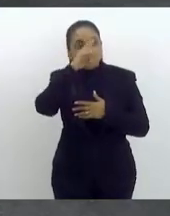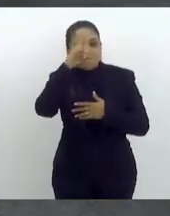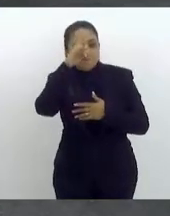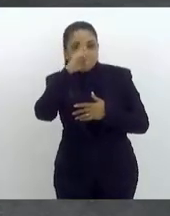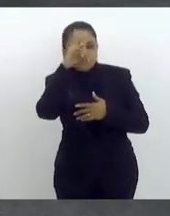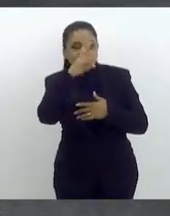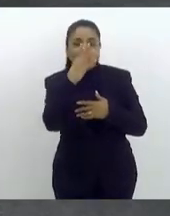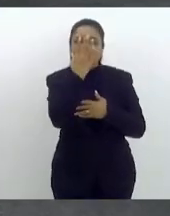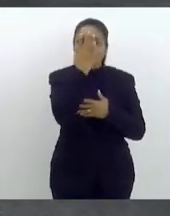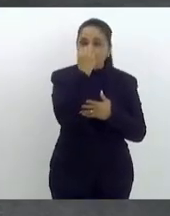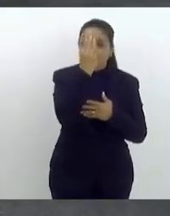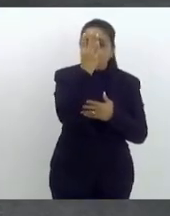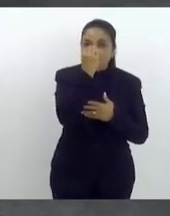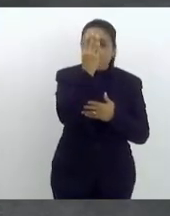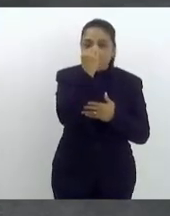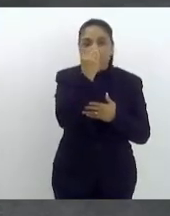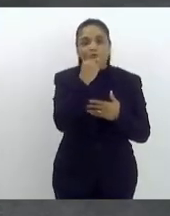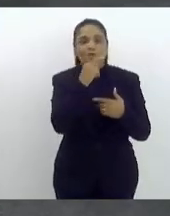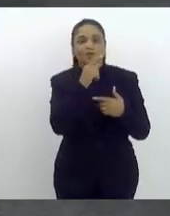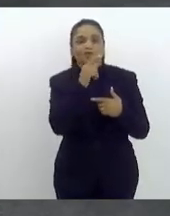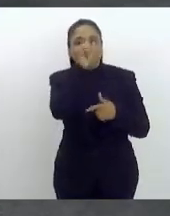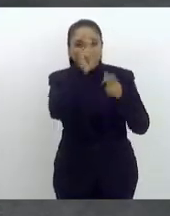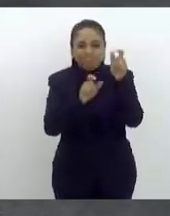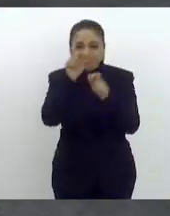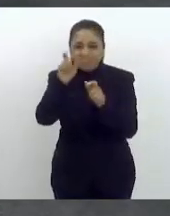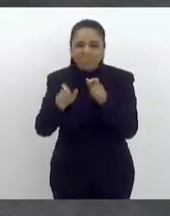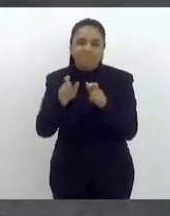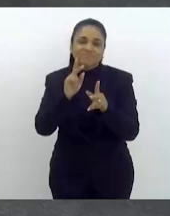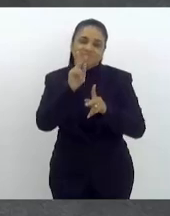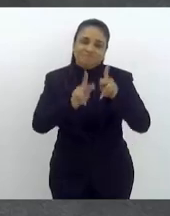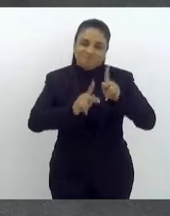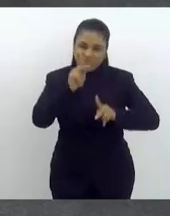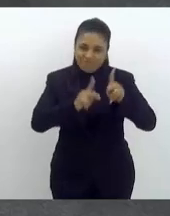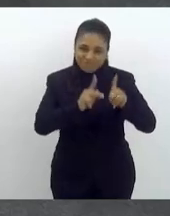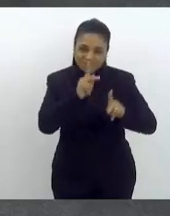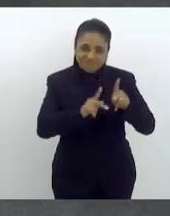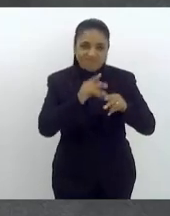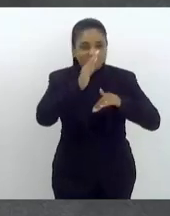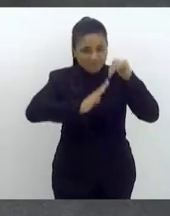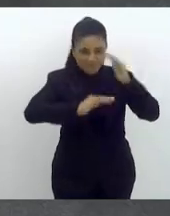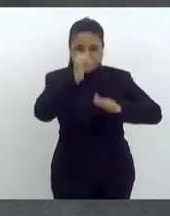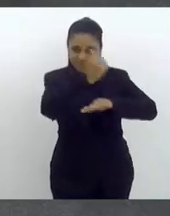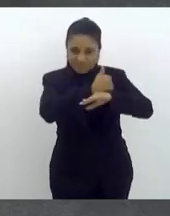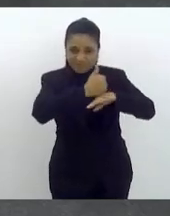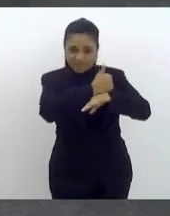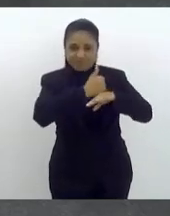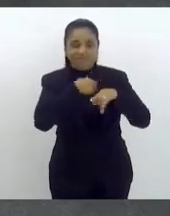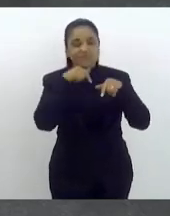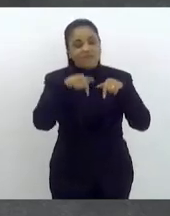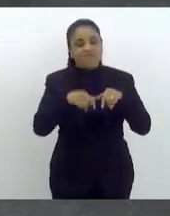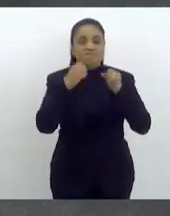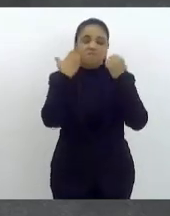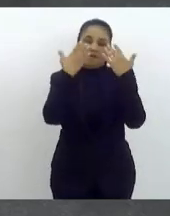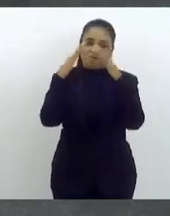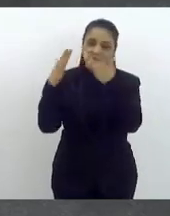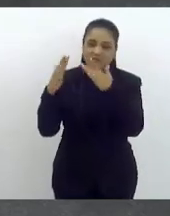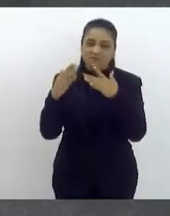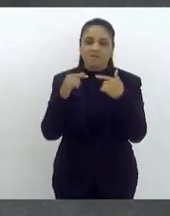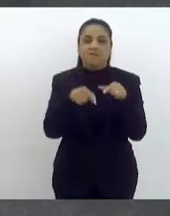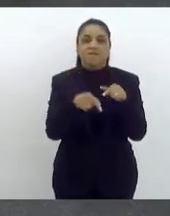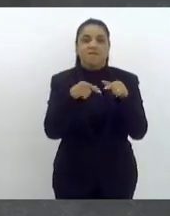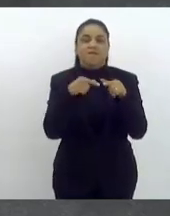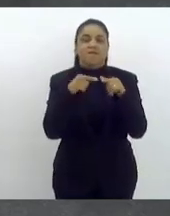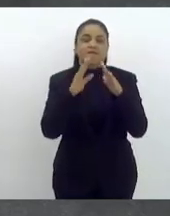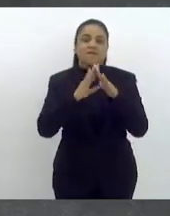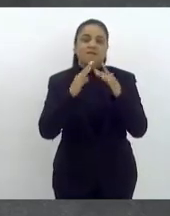fotógrafos populares Então queria parabenizar a casa que entende a importância de valorizar a fotografia